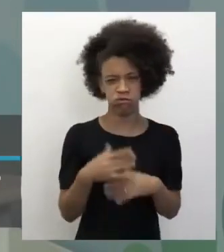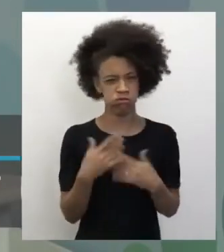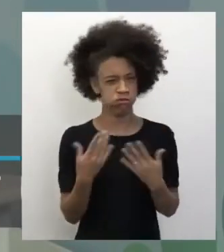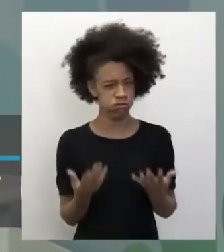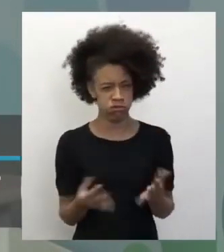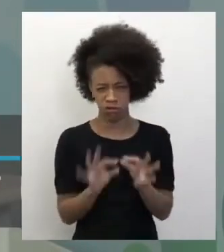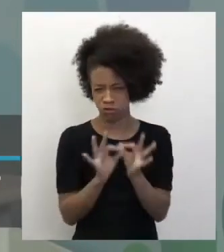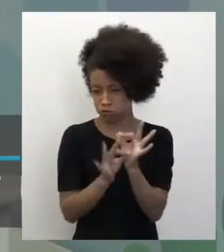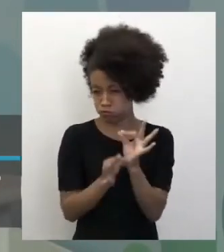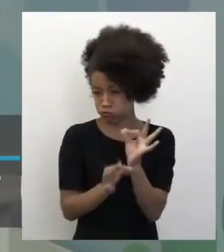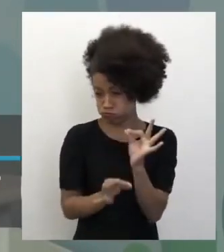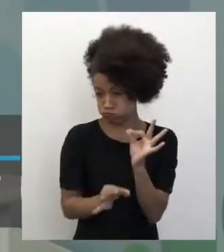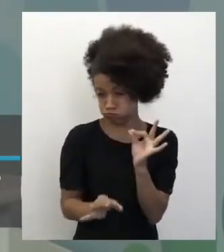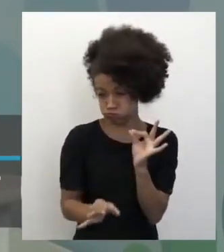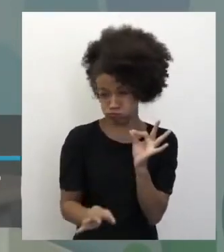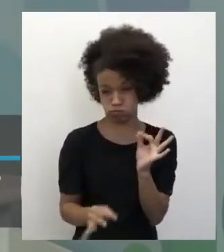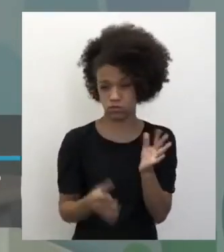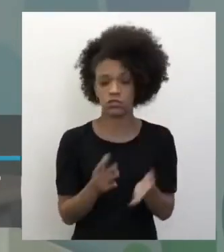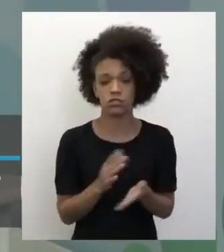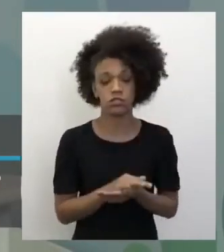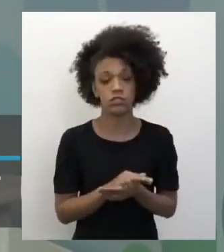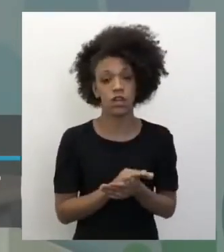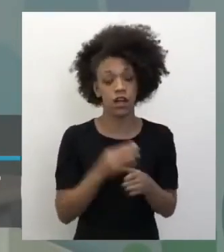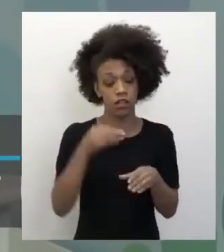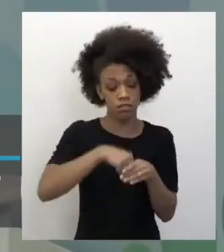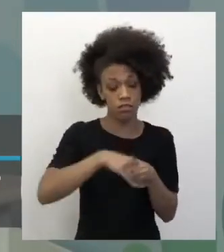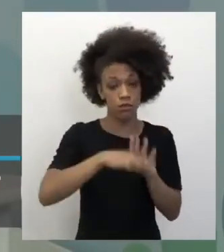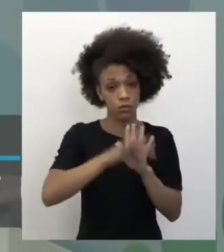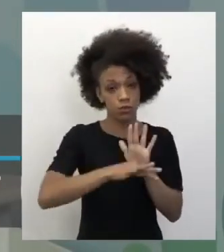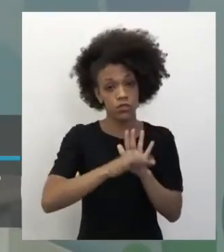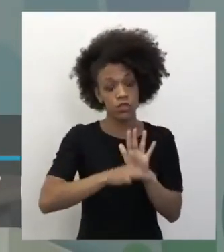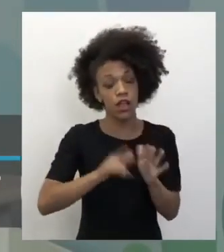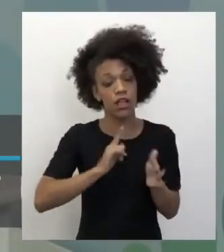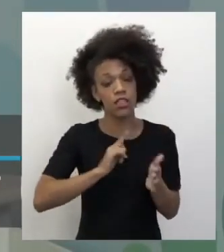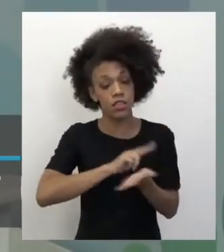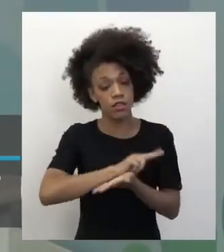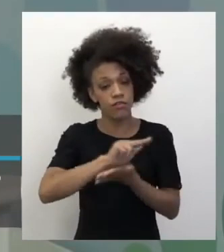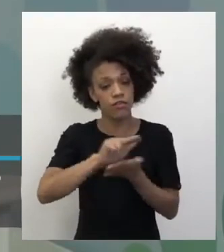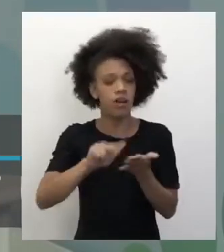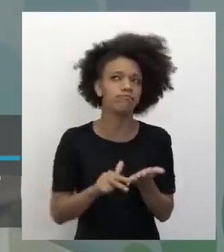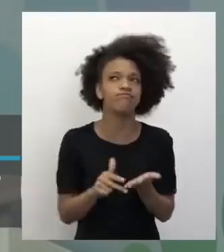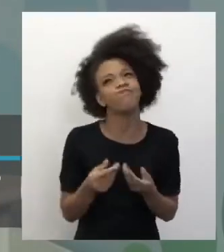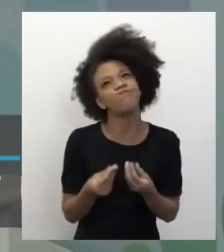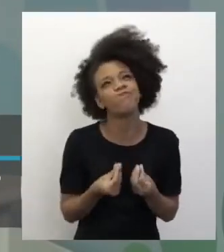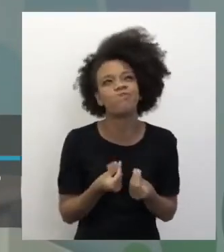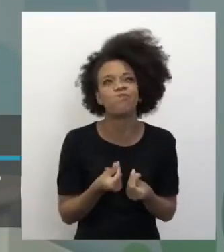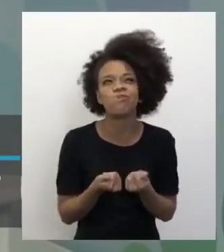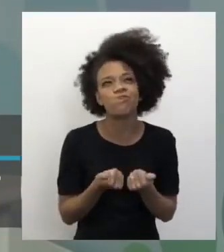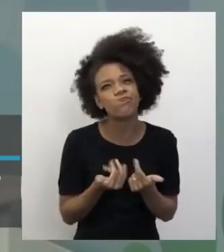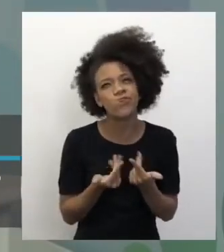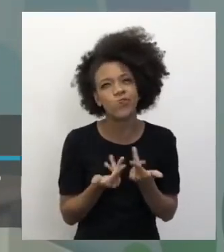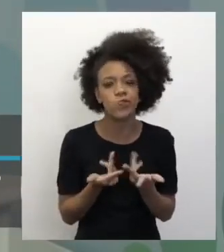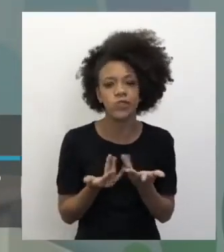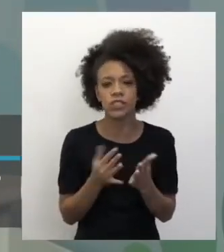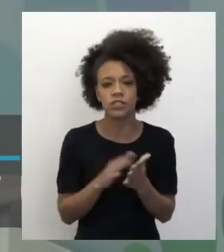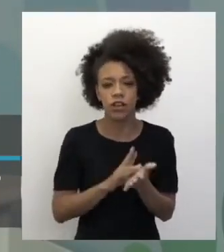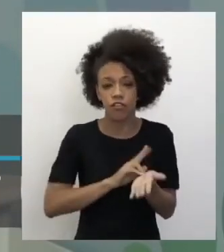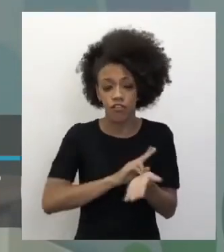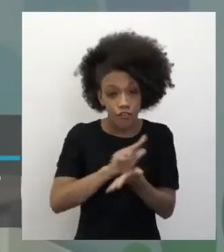questão das inúmeras vozes, dentro do texto, eu tenho várias, como eu digo, como se fossem